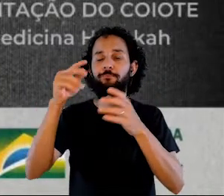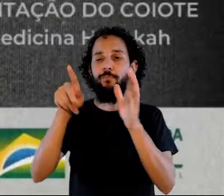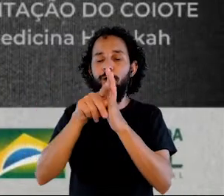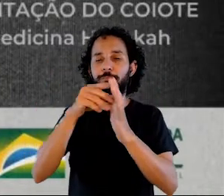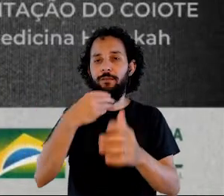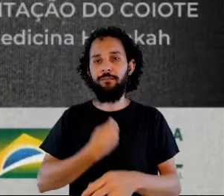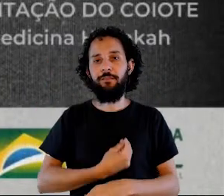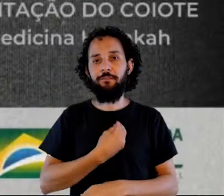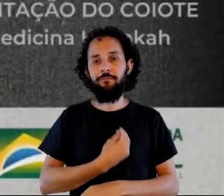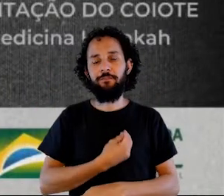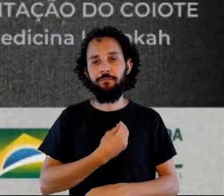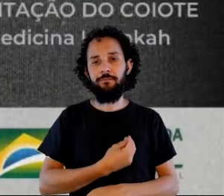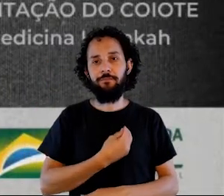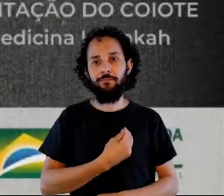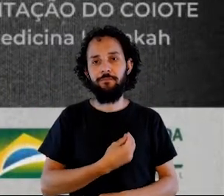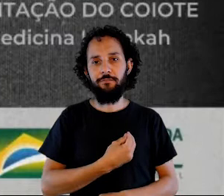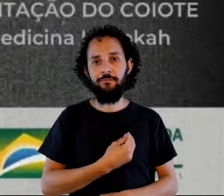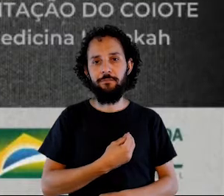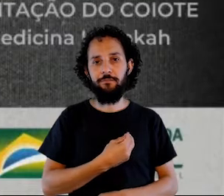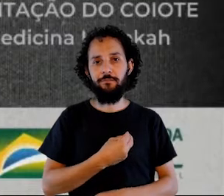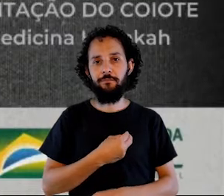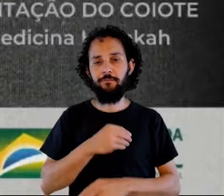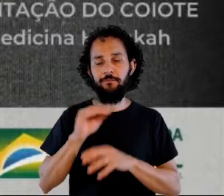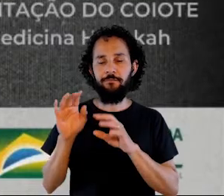de entrar no coração,